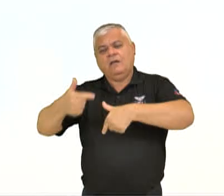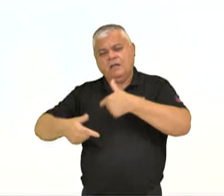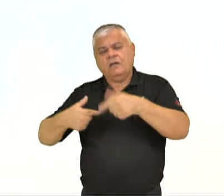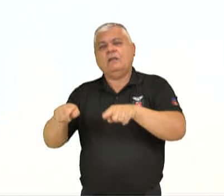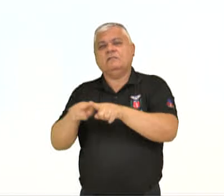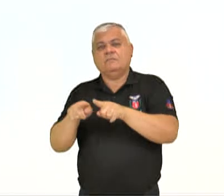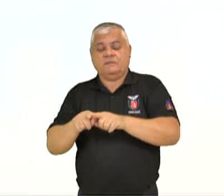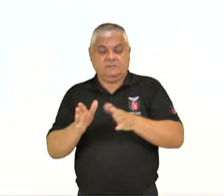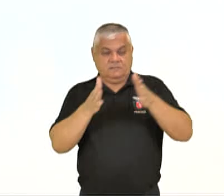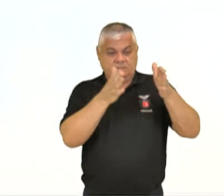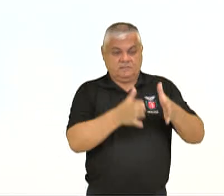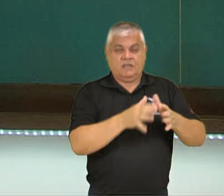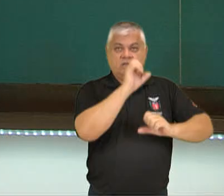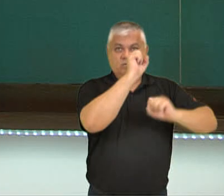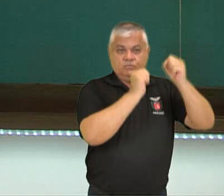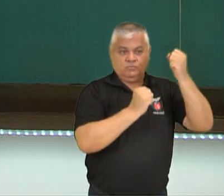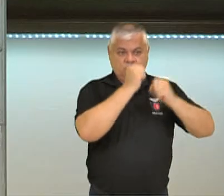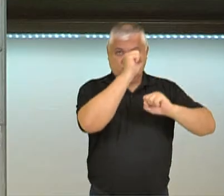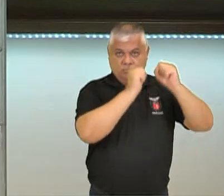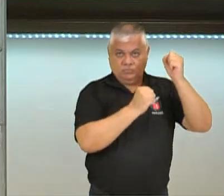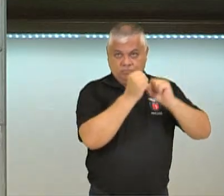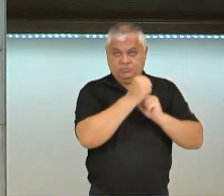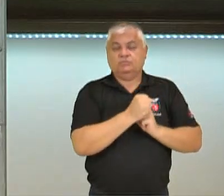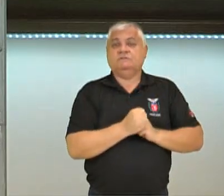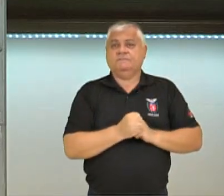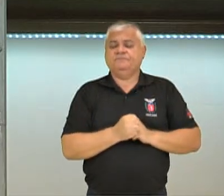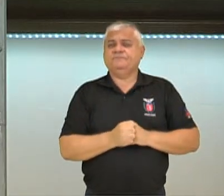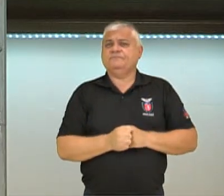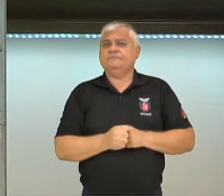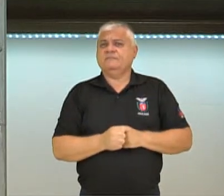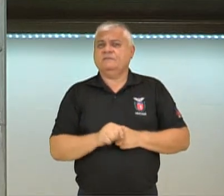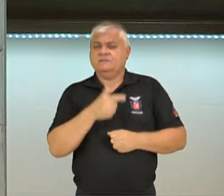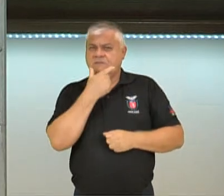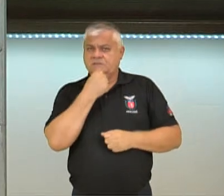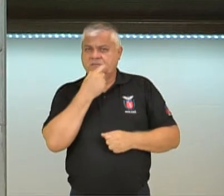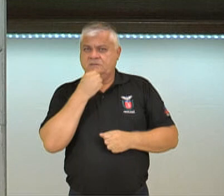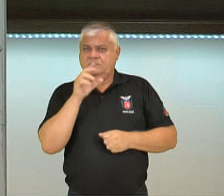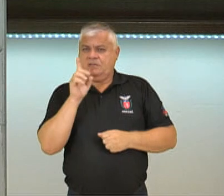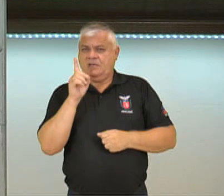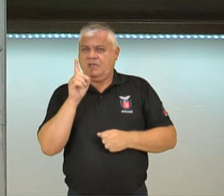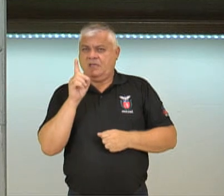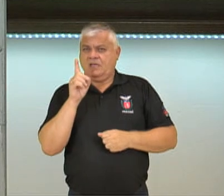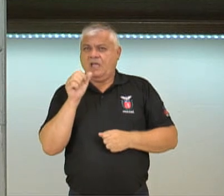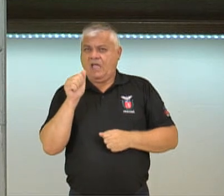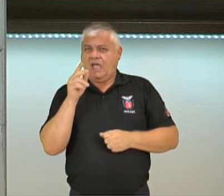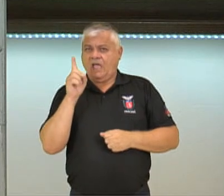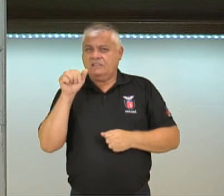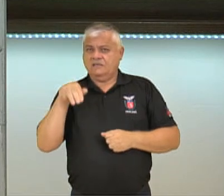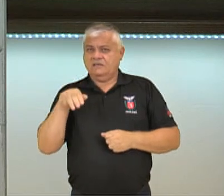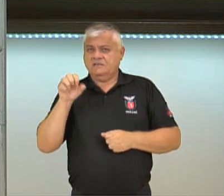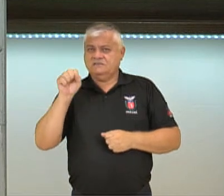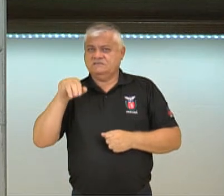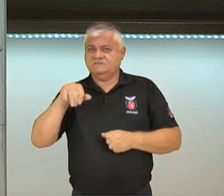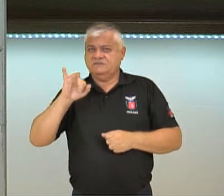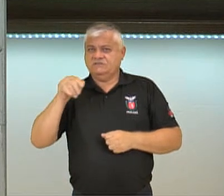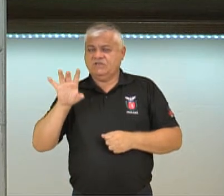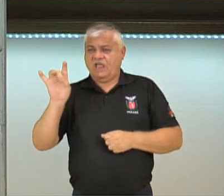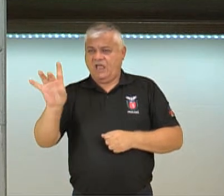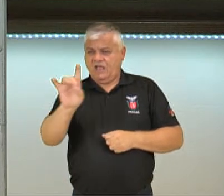sua produção, a industrialização. Para o Adam Smith, cada nação, ela deveria então